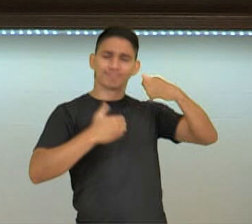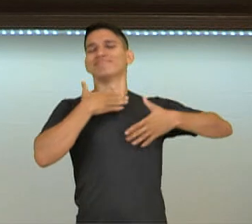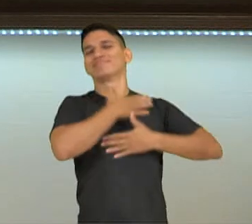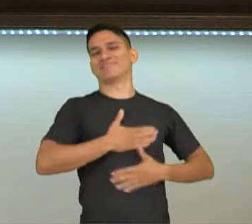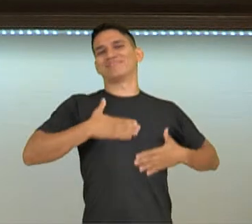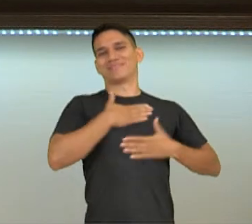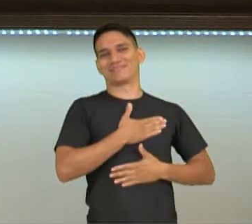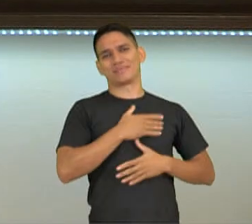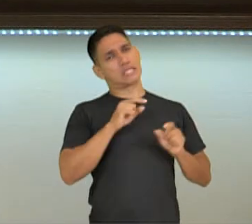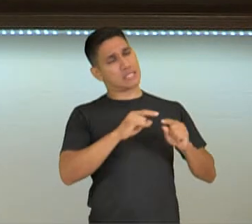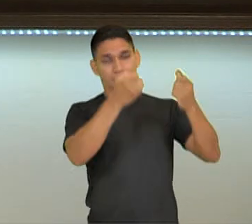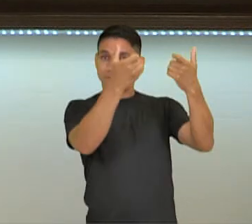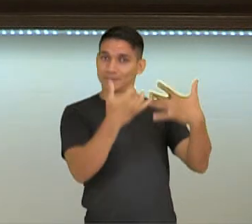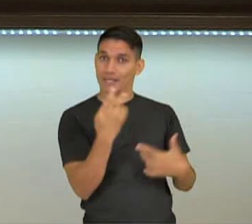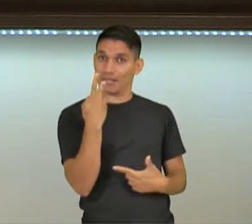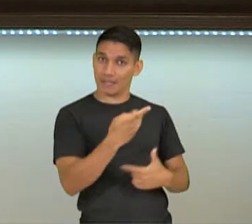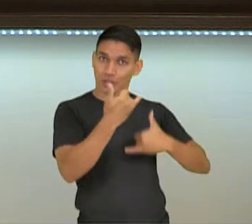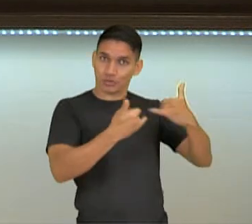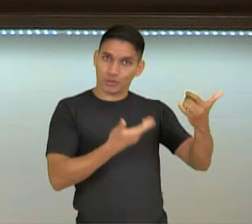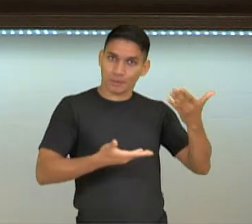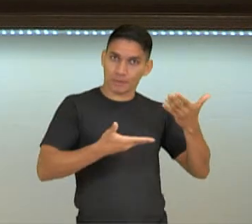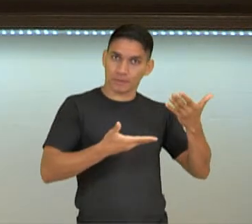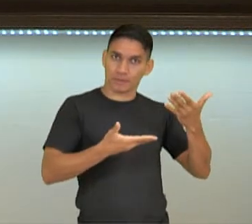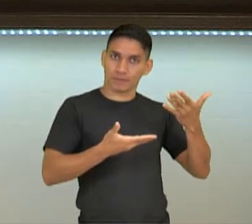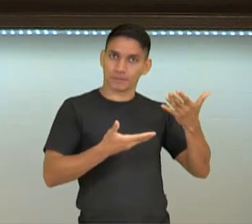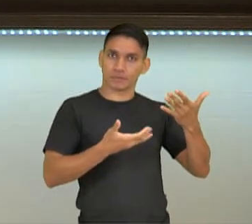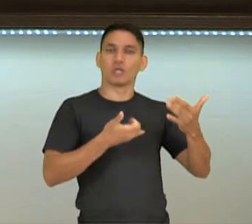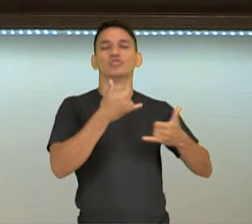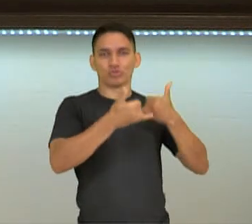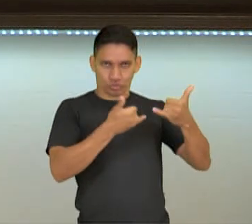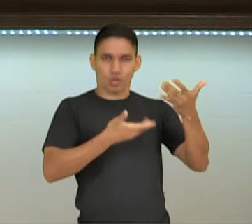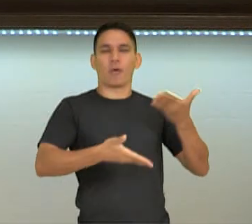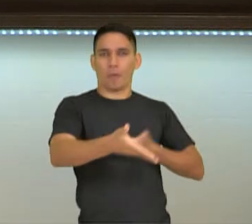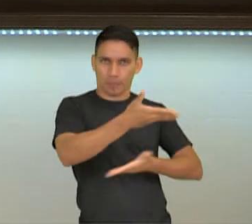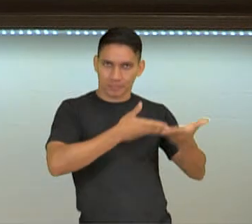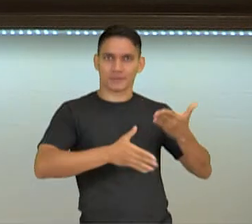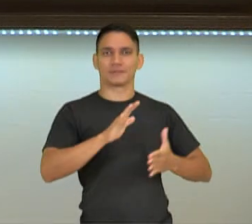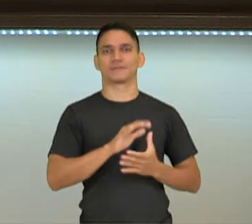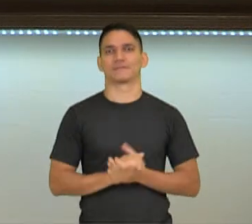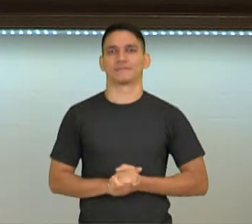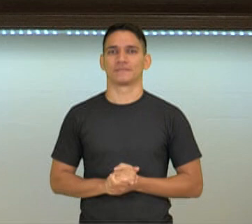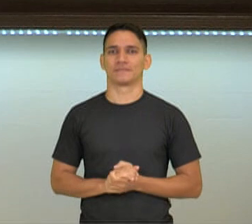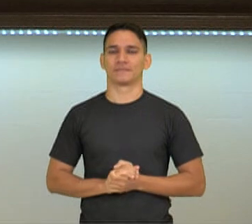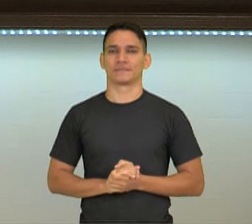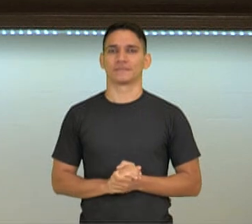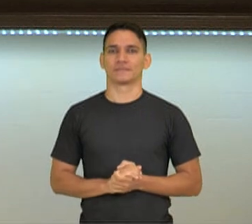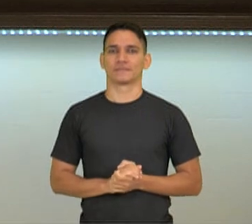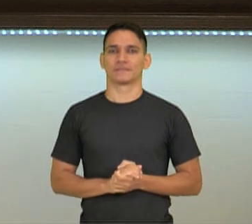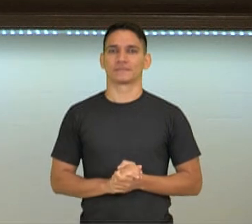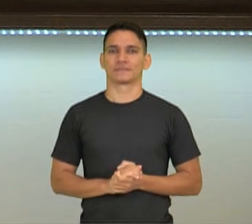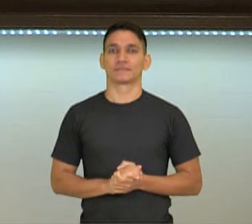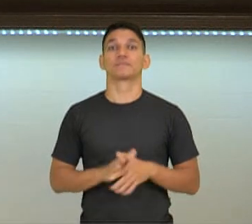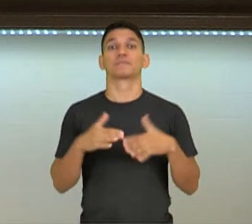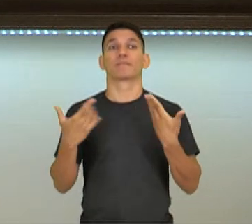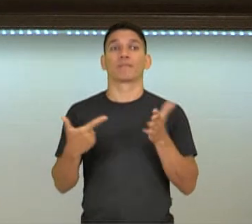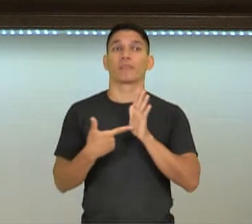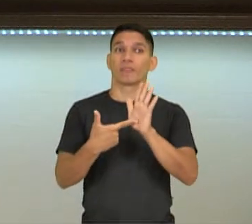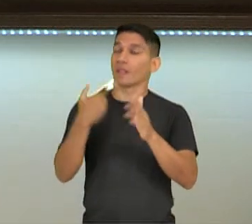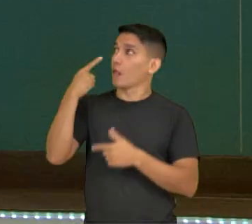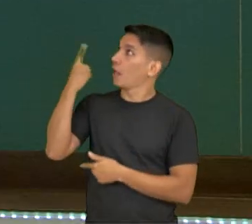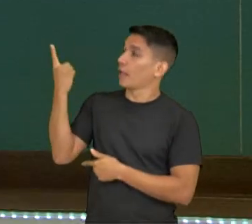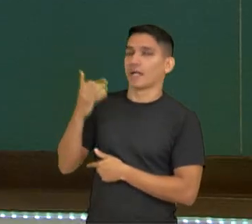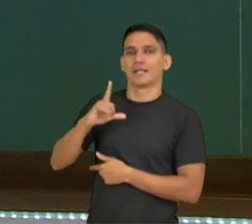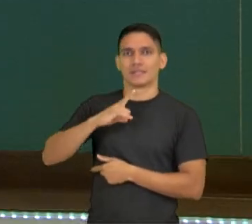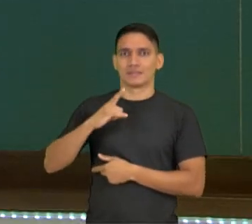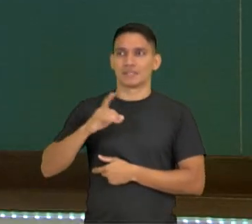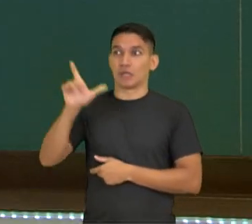essa é a definição dos jogos cooperativos. Dos jogos cooperativos, desculpe. E aqui eu trouxe para vocês uma tabela.